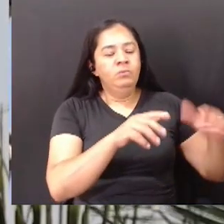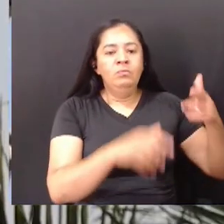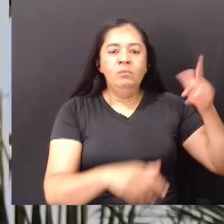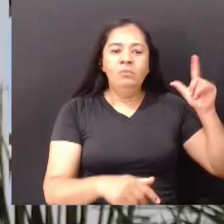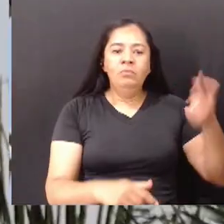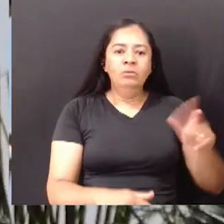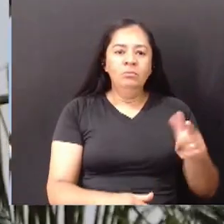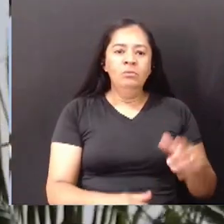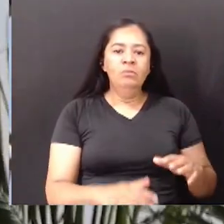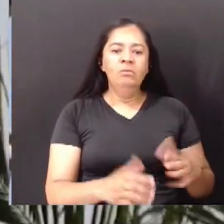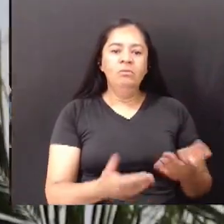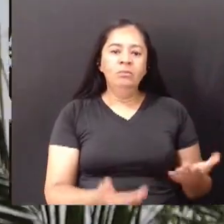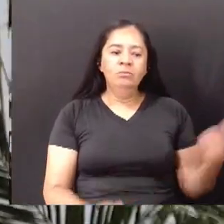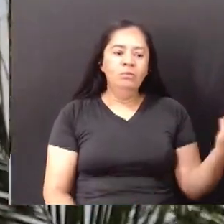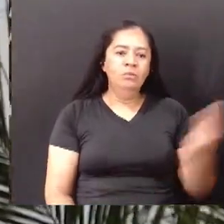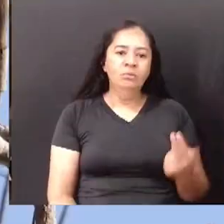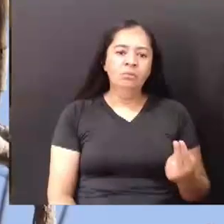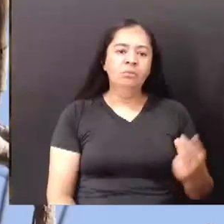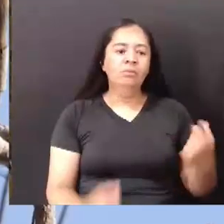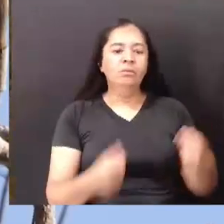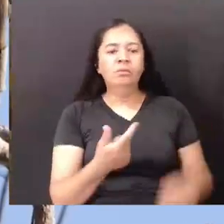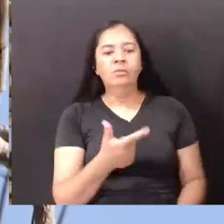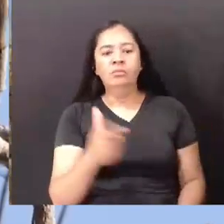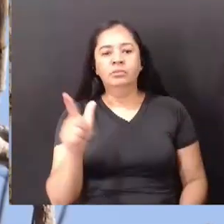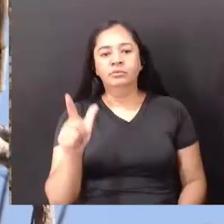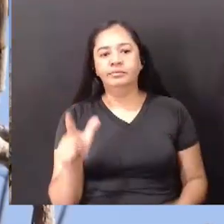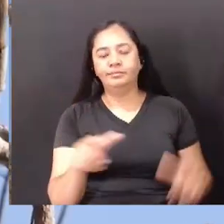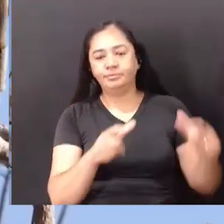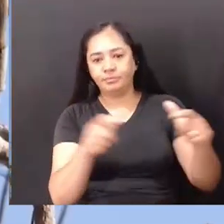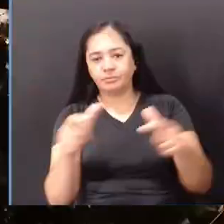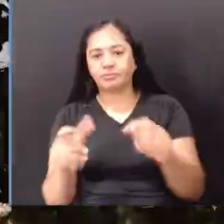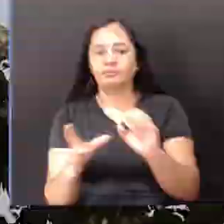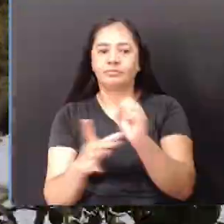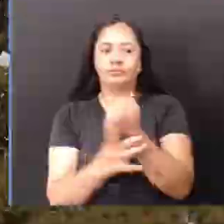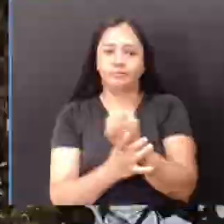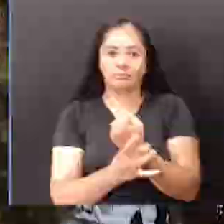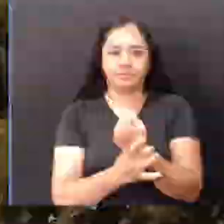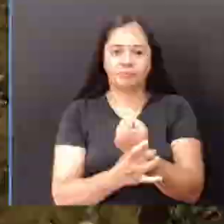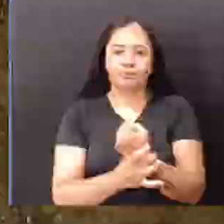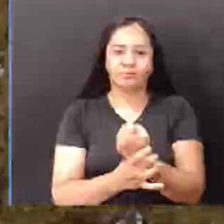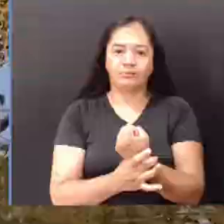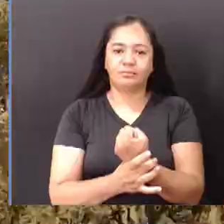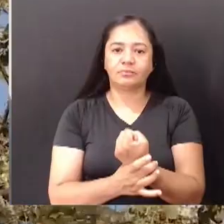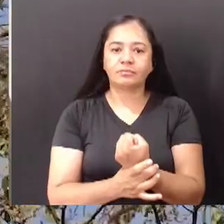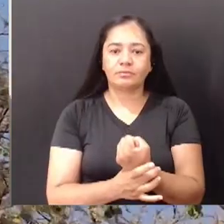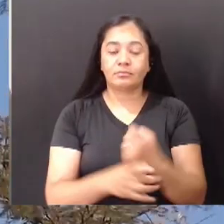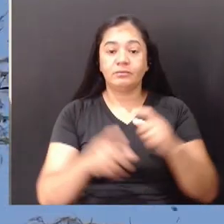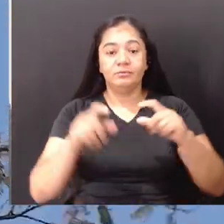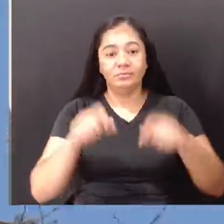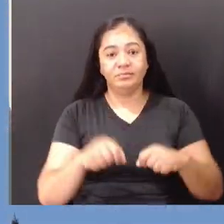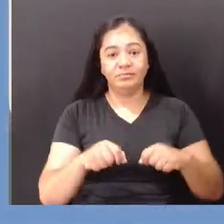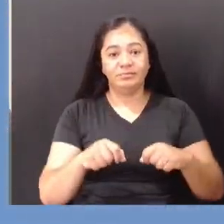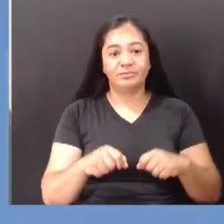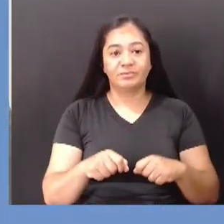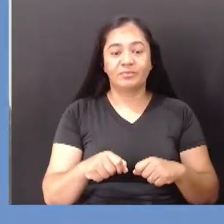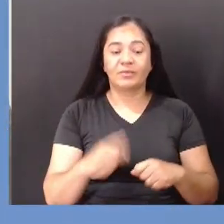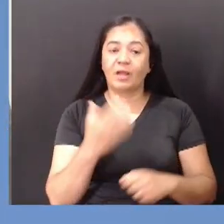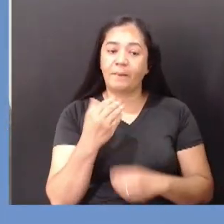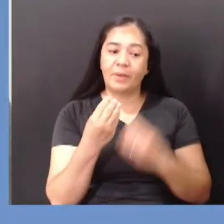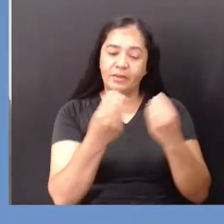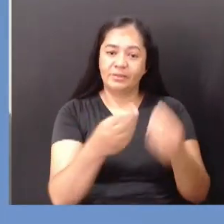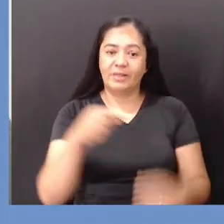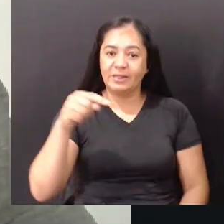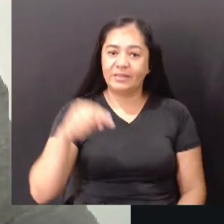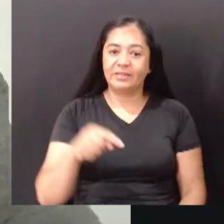ele ocupava não tem mais condições dele ficar, ele precisa de uma nova área que seja segura né, e que possa fornecer o que